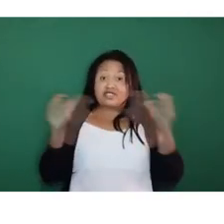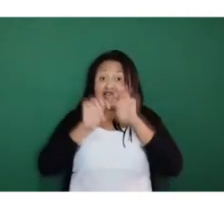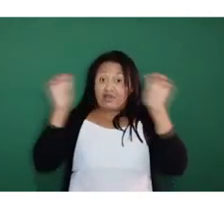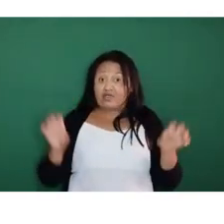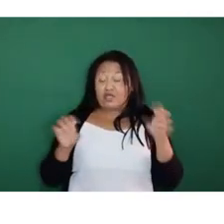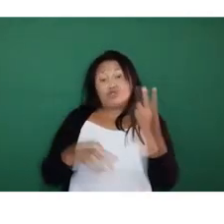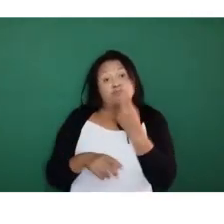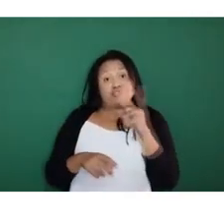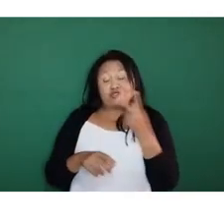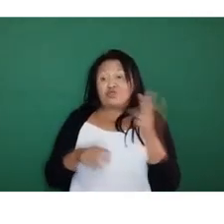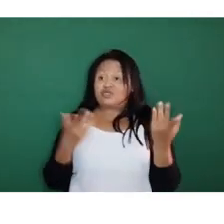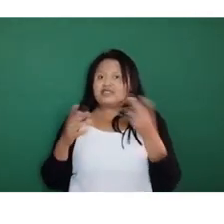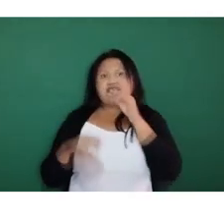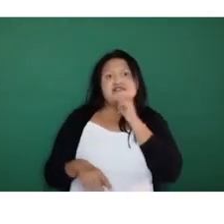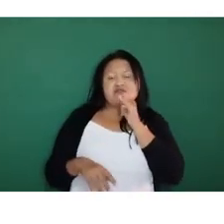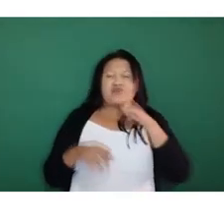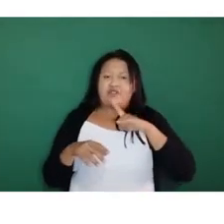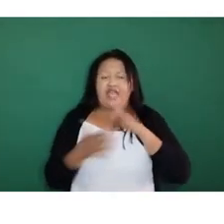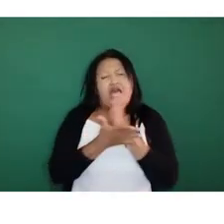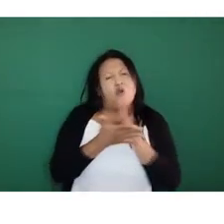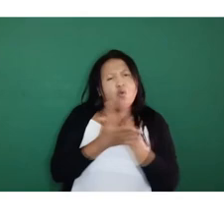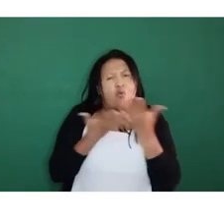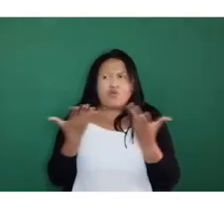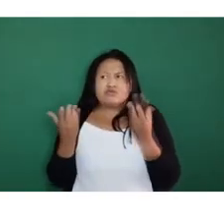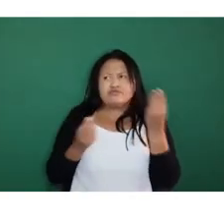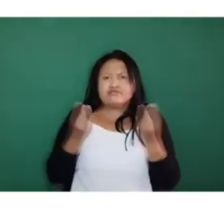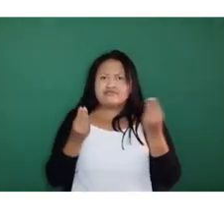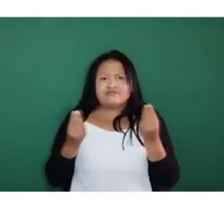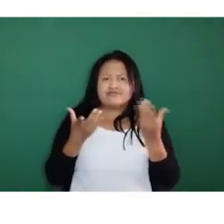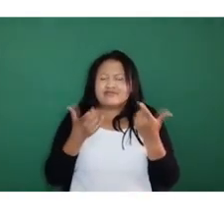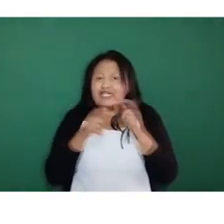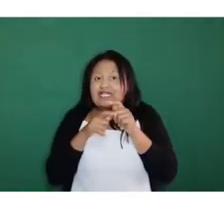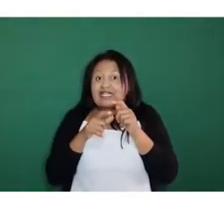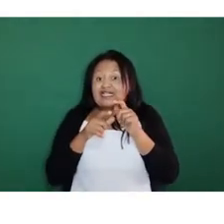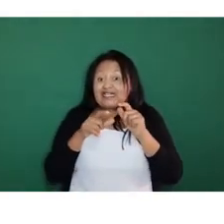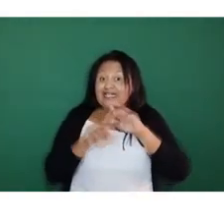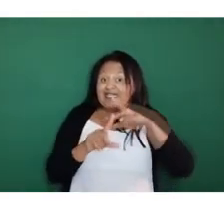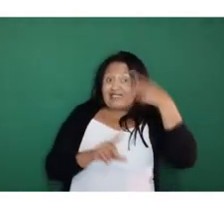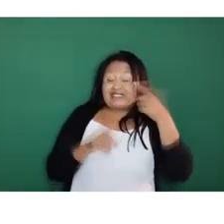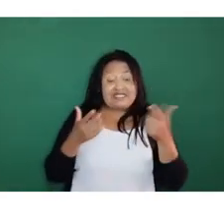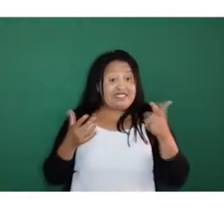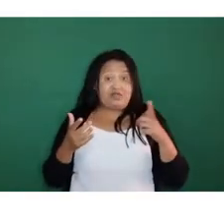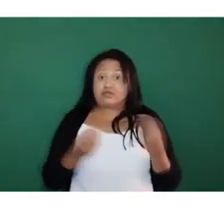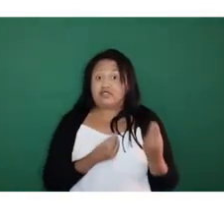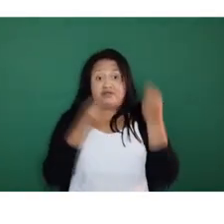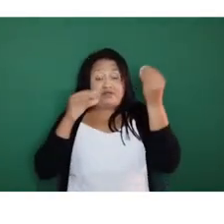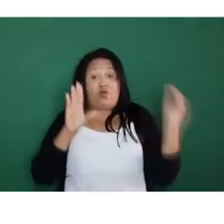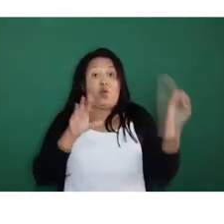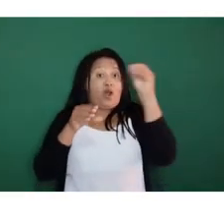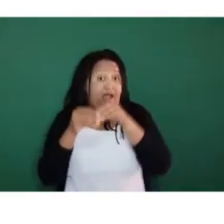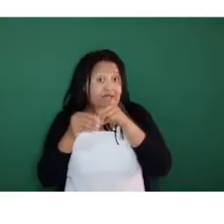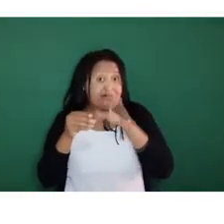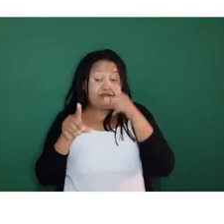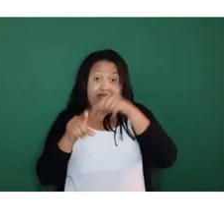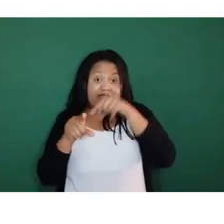nos dois casos eu vou ter alguma alguma grandeza que eu não tenho não foi dada no problema se eu pegar essa